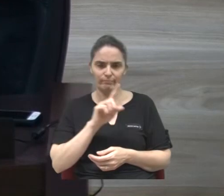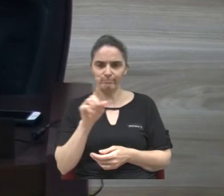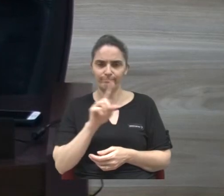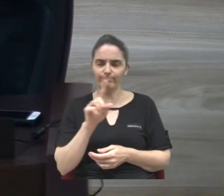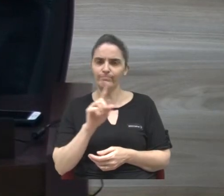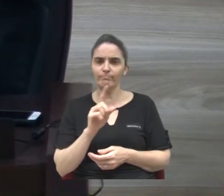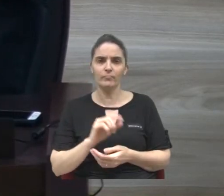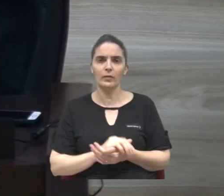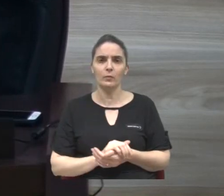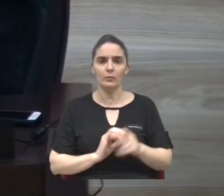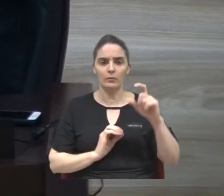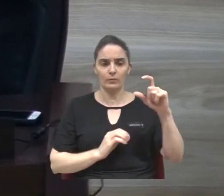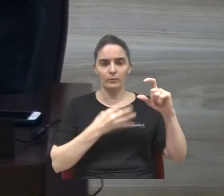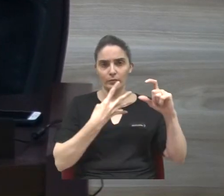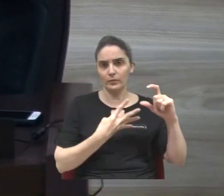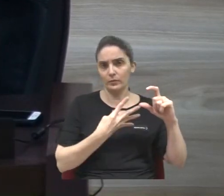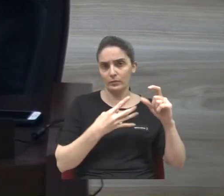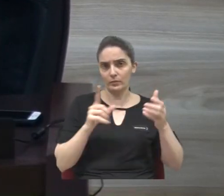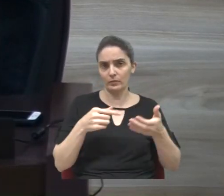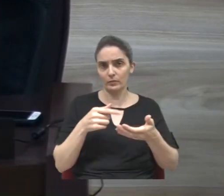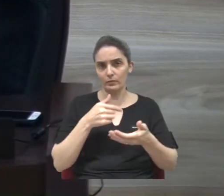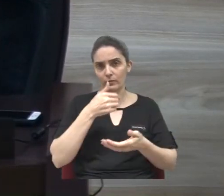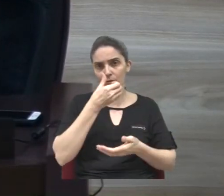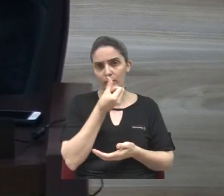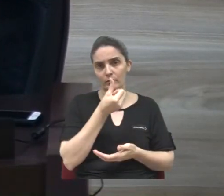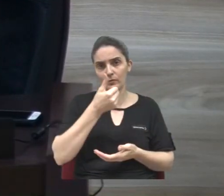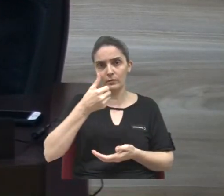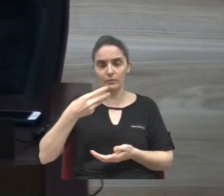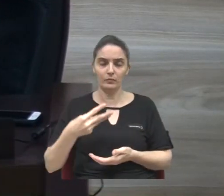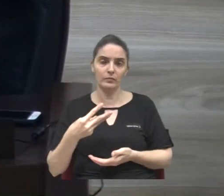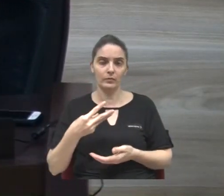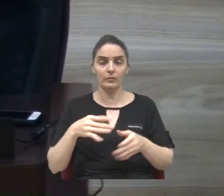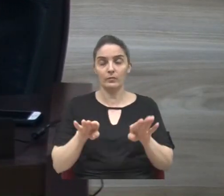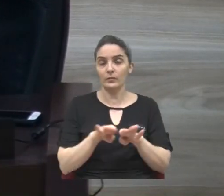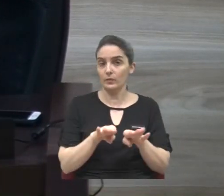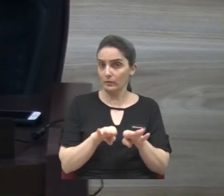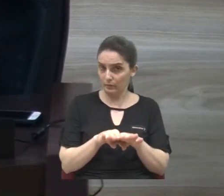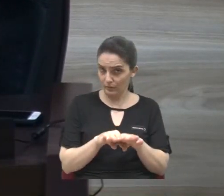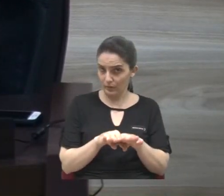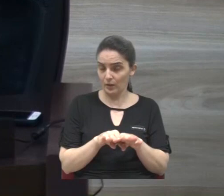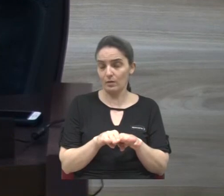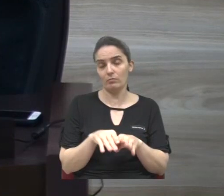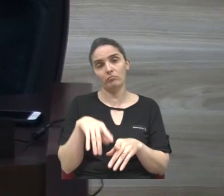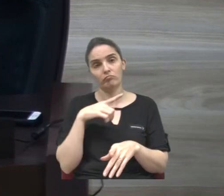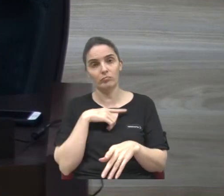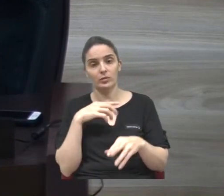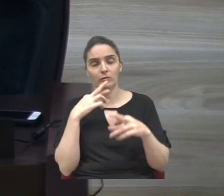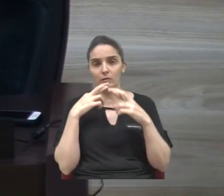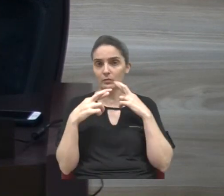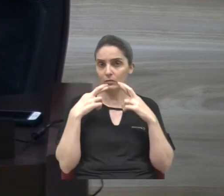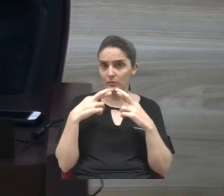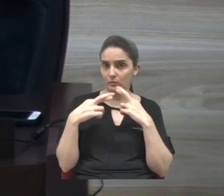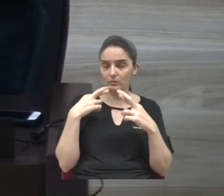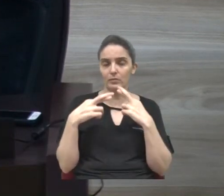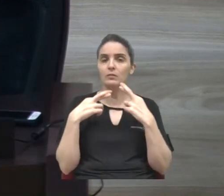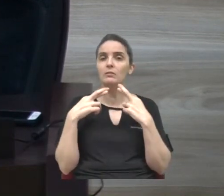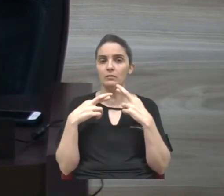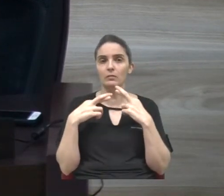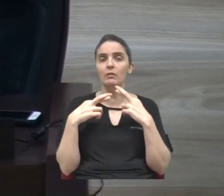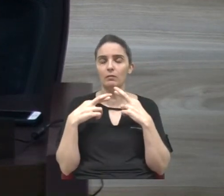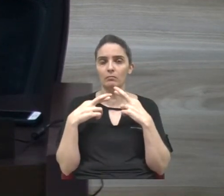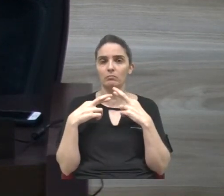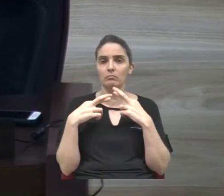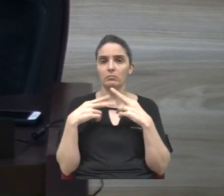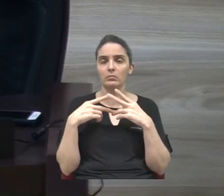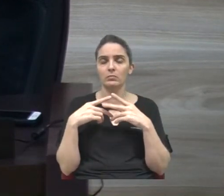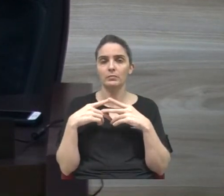volume 4, folha 613. Além disso, dentre as reclamações recebidas por essa Comissão Parlamentar de Inquérito, bem